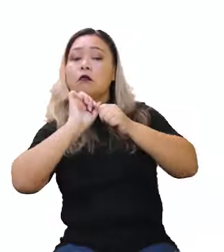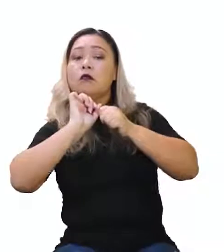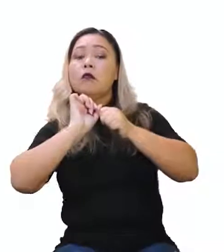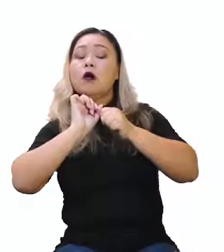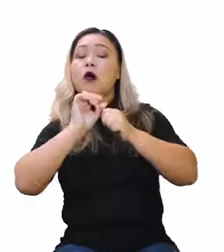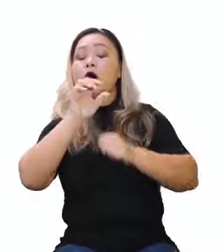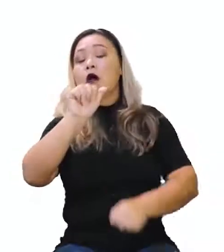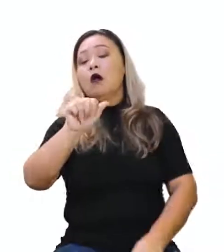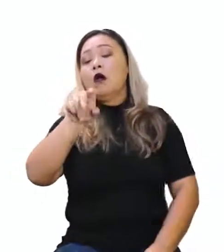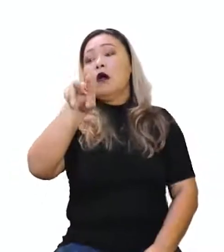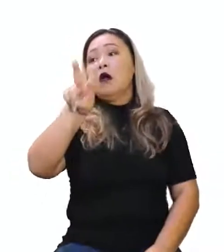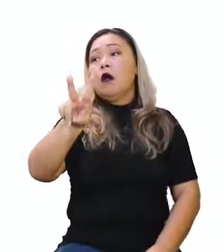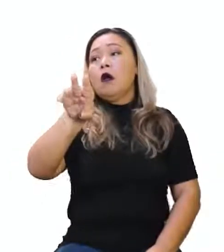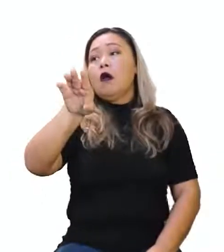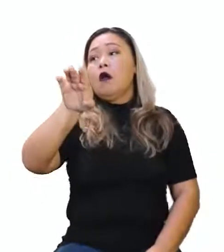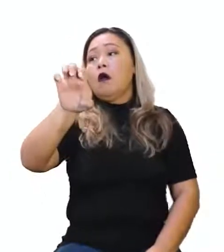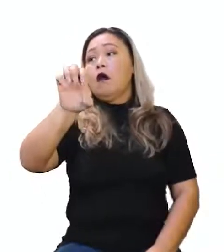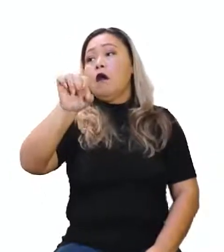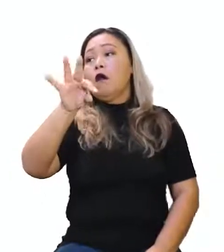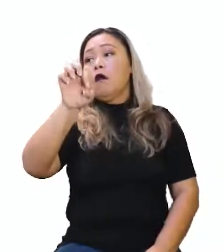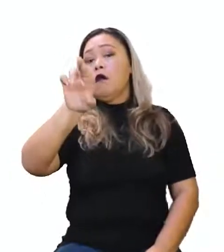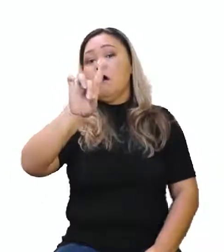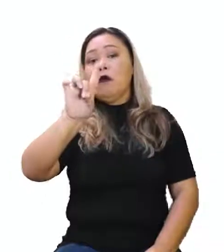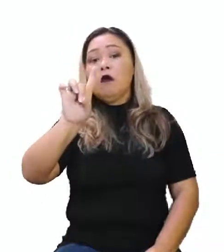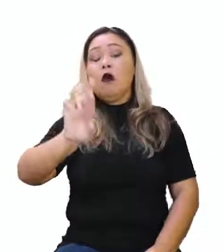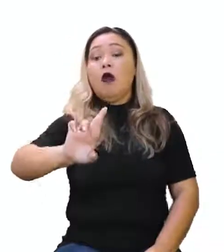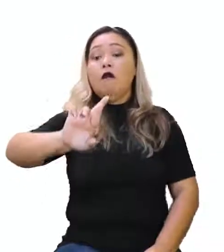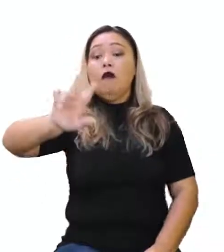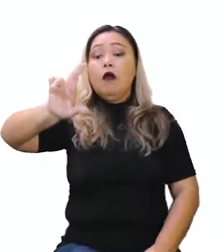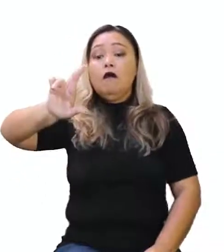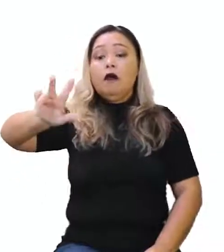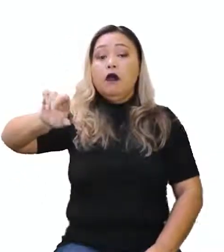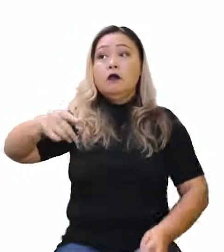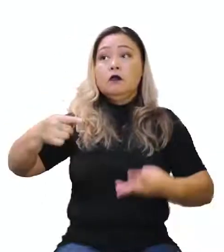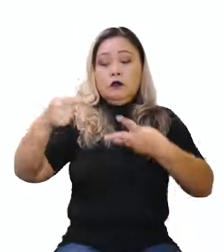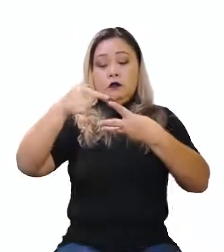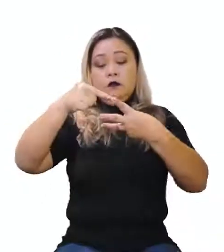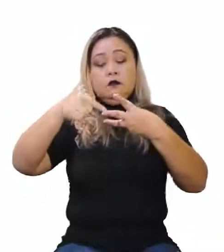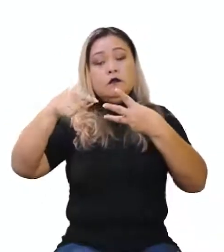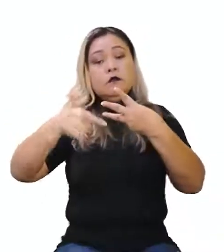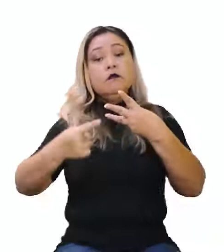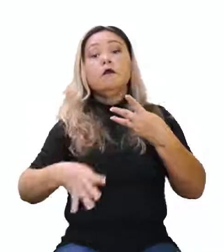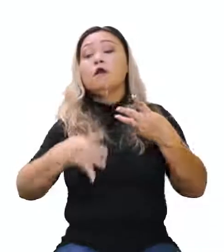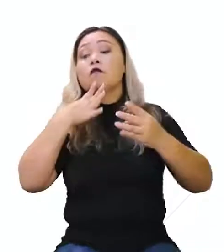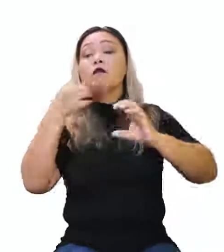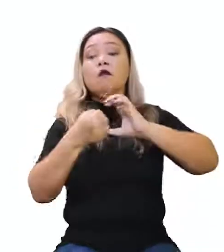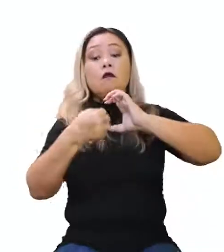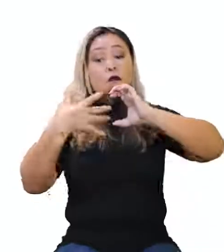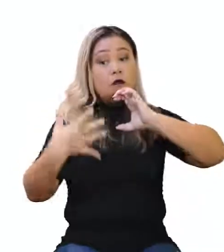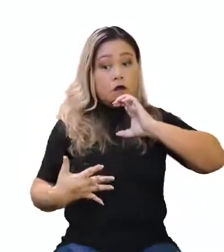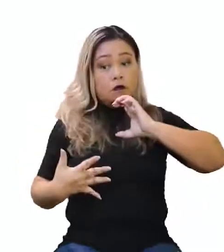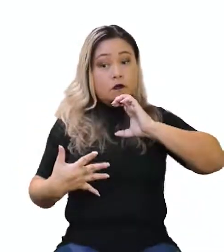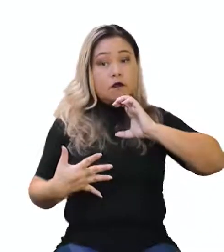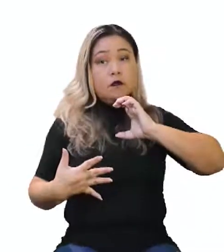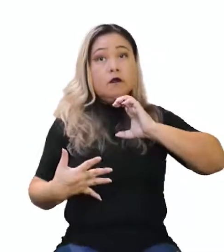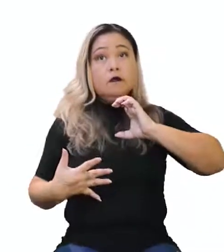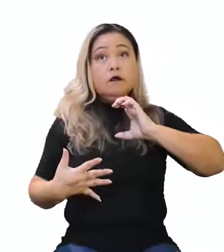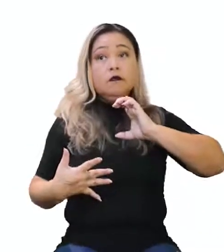avestruz difere de 3 estados. Então, vamos conhecer a característica desse animal.